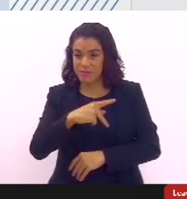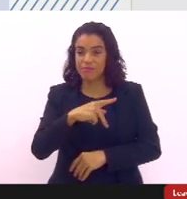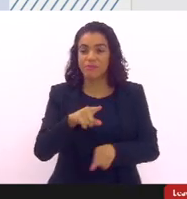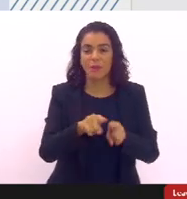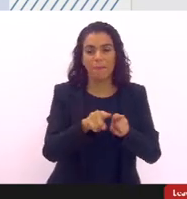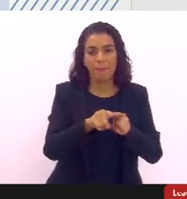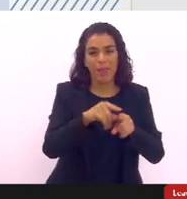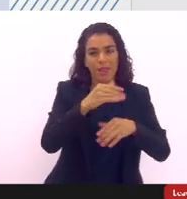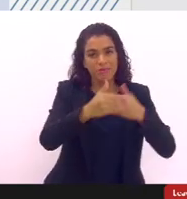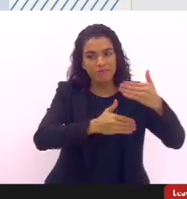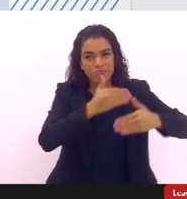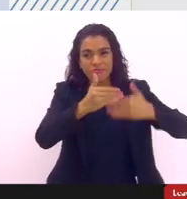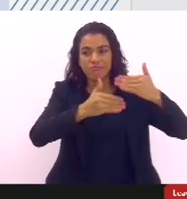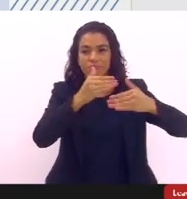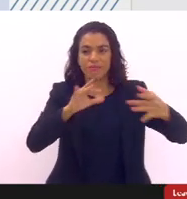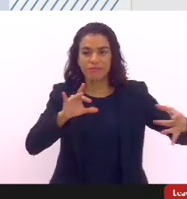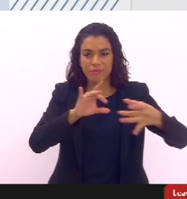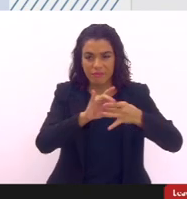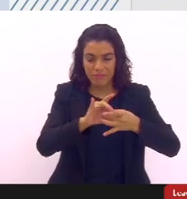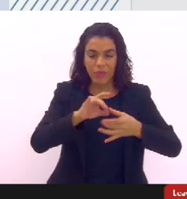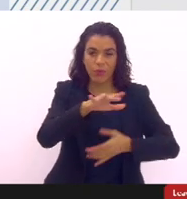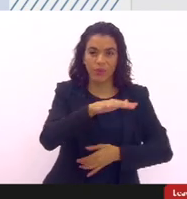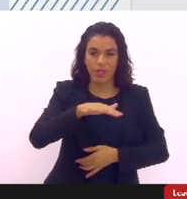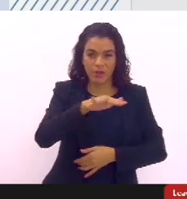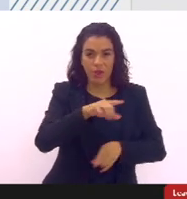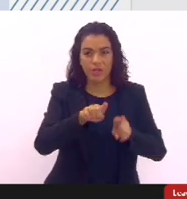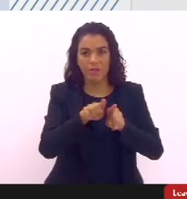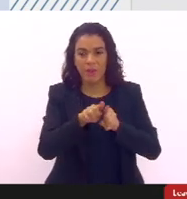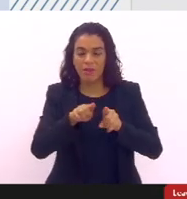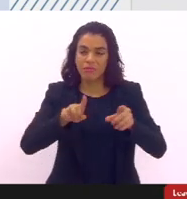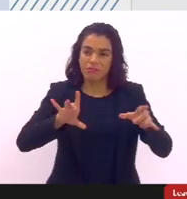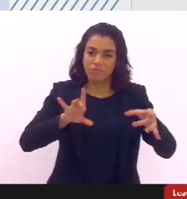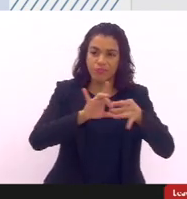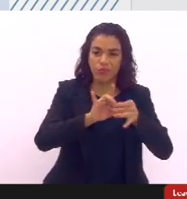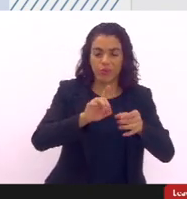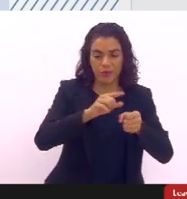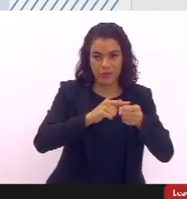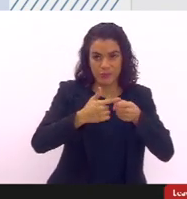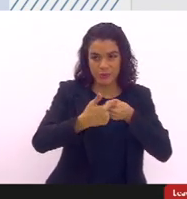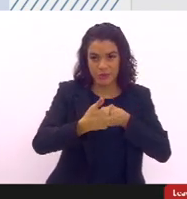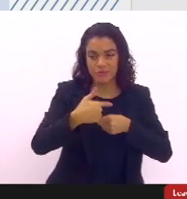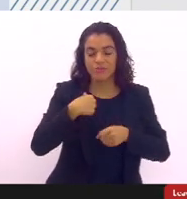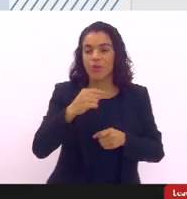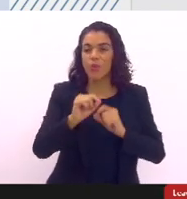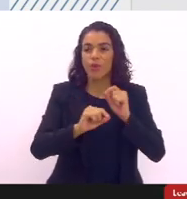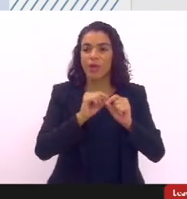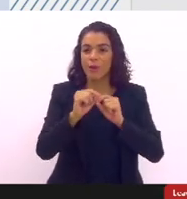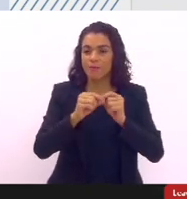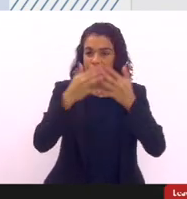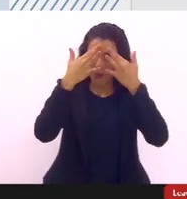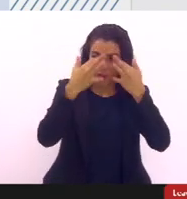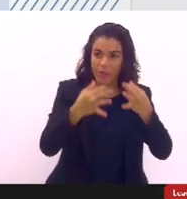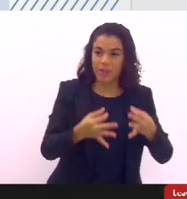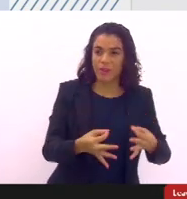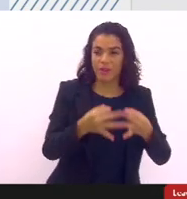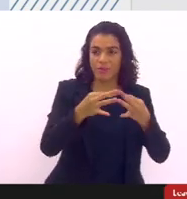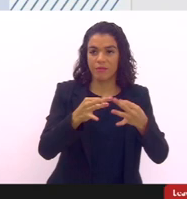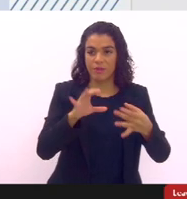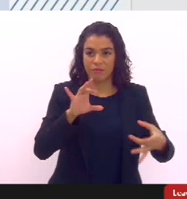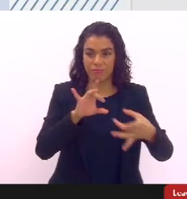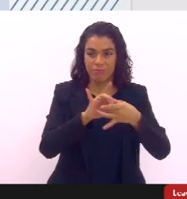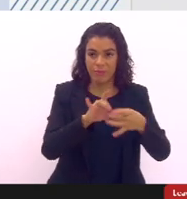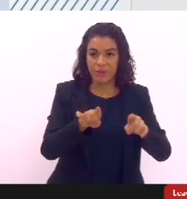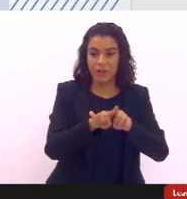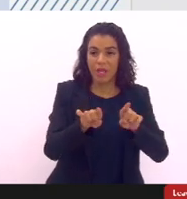tempo todo em aliança com o território e com os municípios, fazendo uma leitura da rede existente e